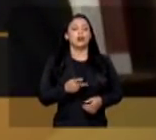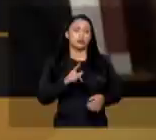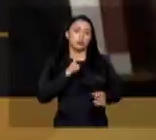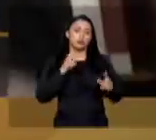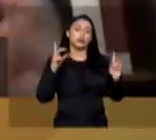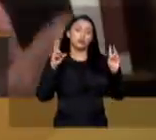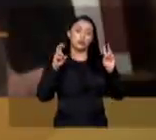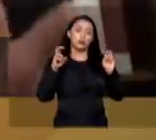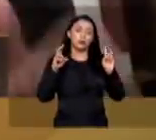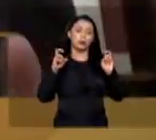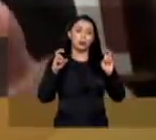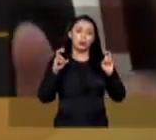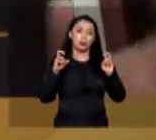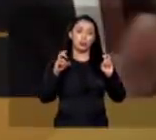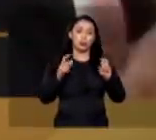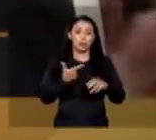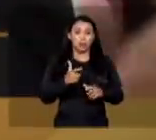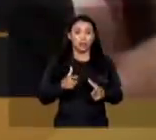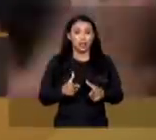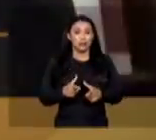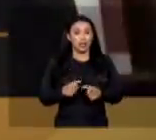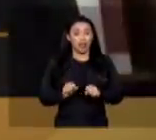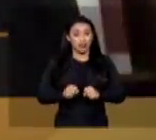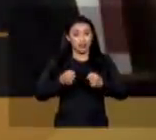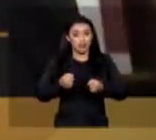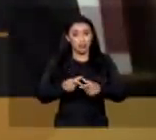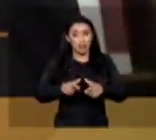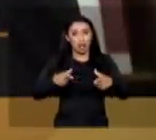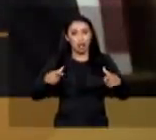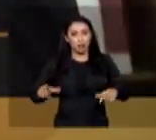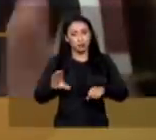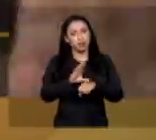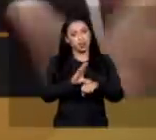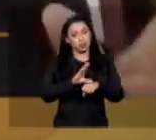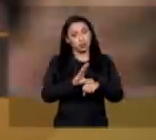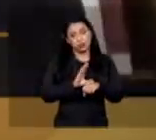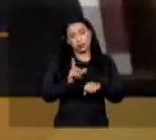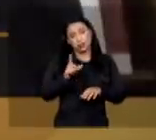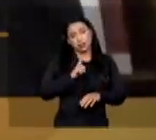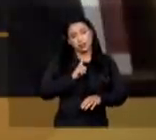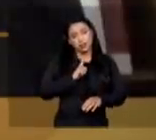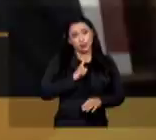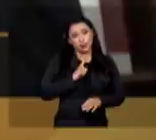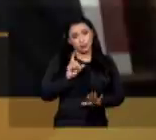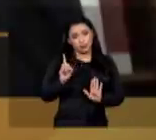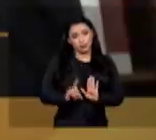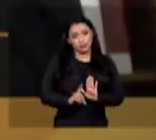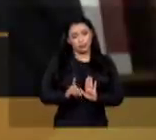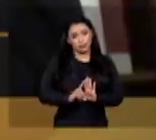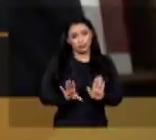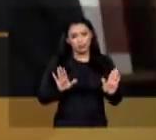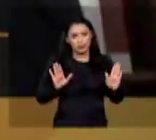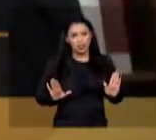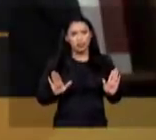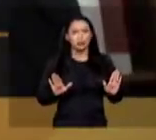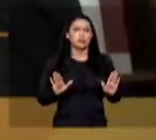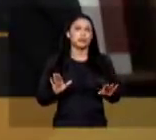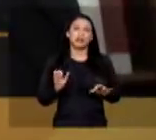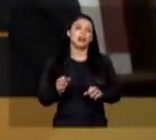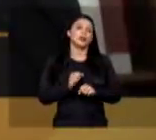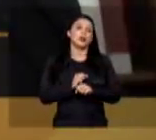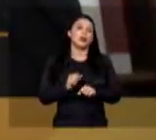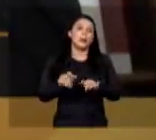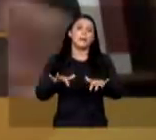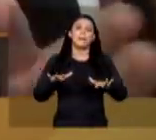essa questão, sem a ampla defesa que a Constituição lhe garante. Mas, claro que o plenário tem